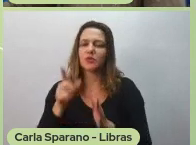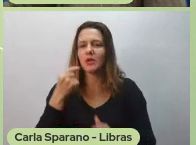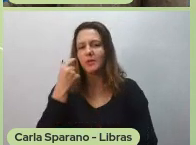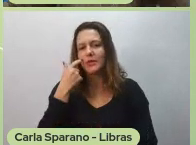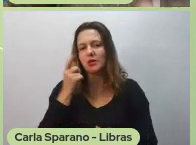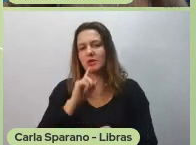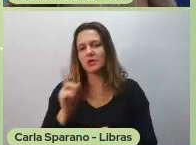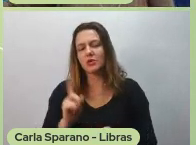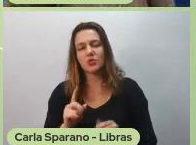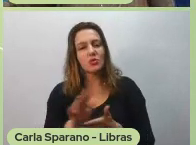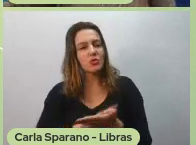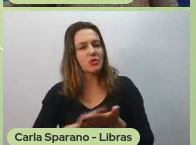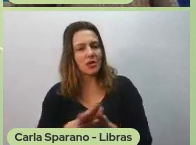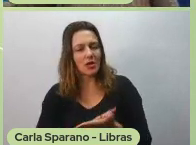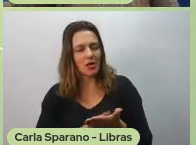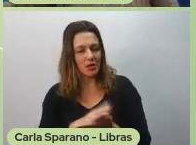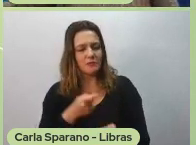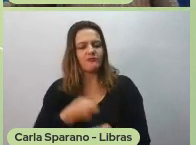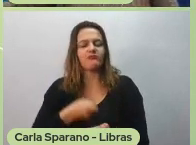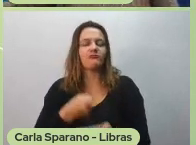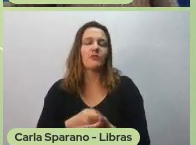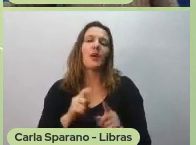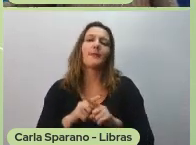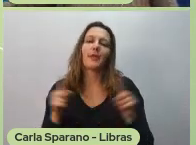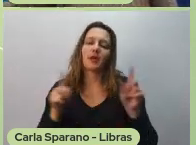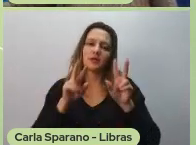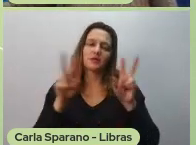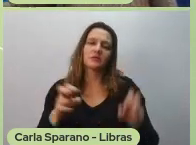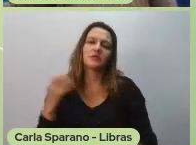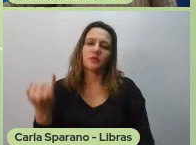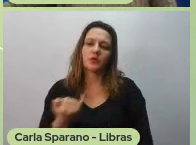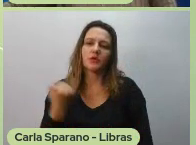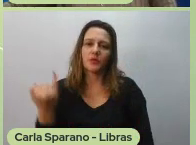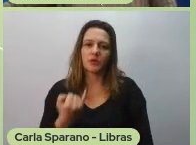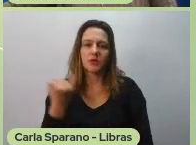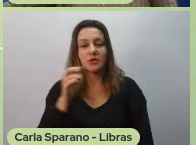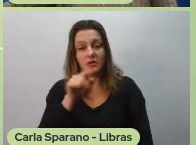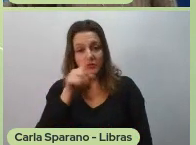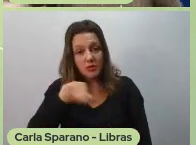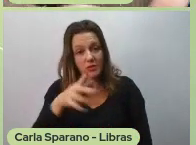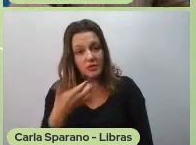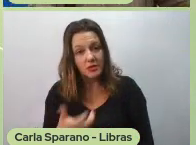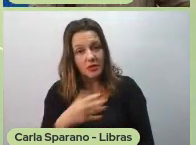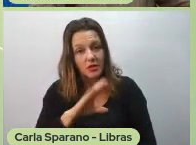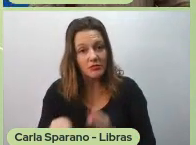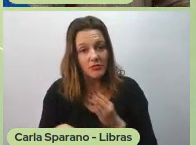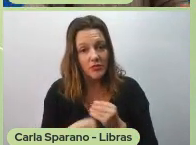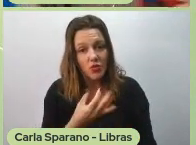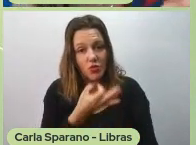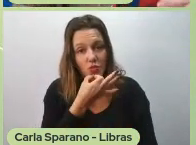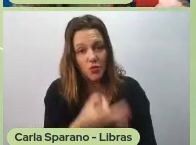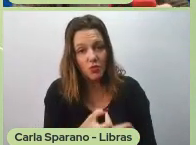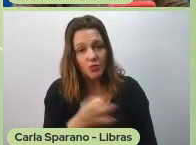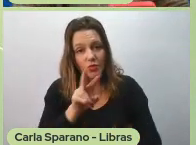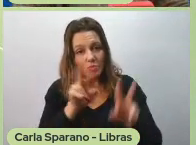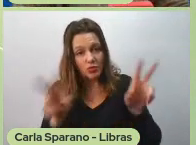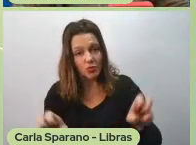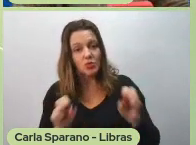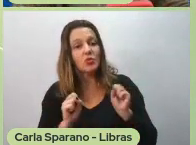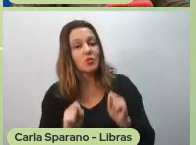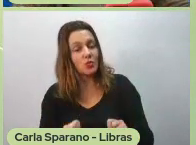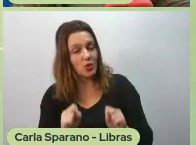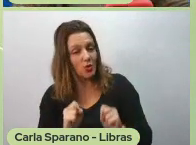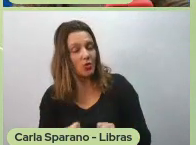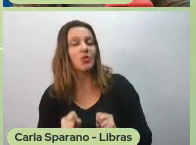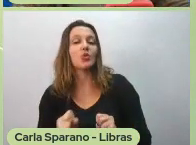agenda impositiva nesse sentido, mas é um tema importante, e se alguma de vocês quiser comentar esse assunto, a gente vai